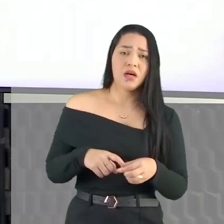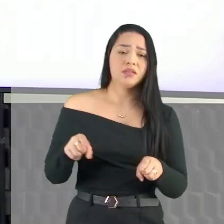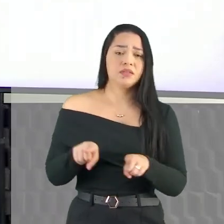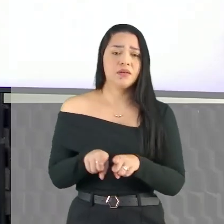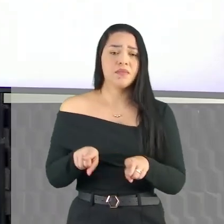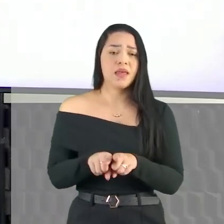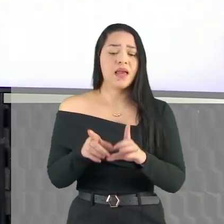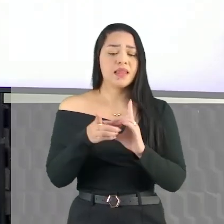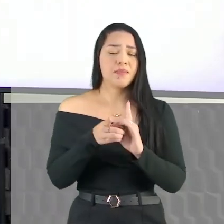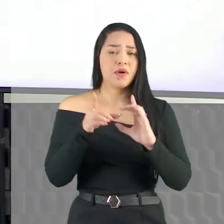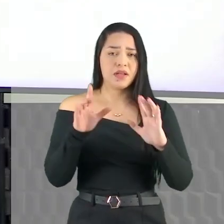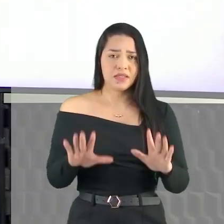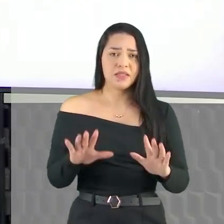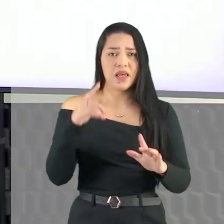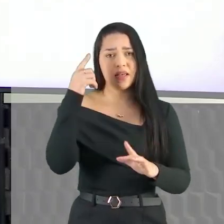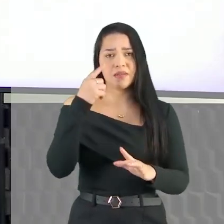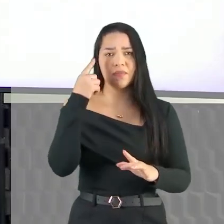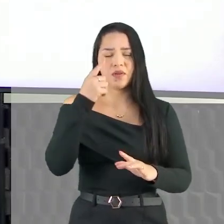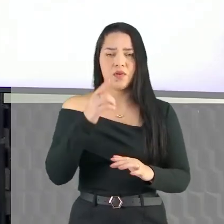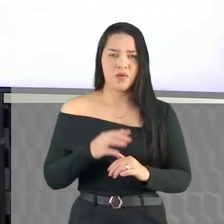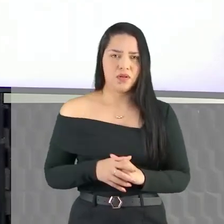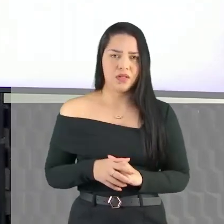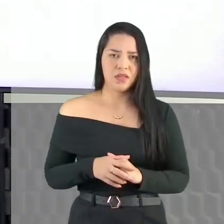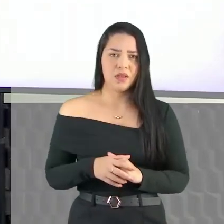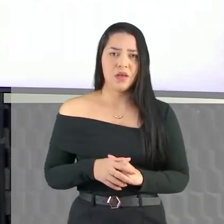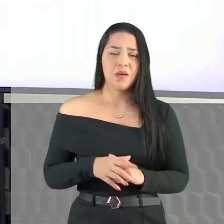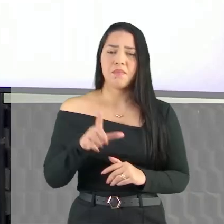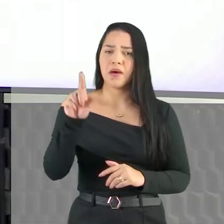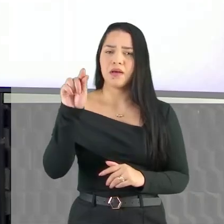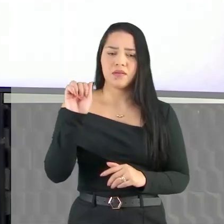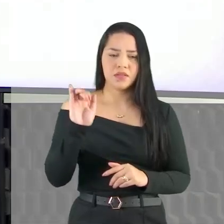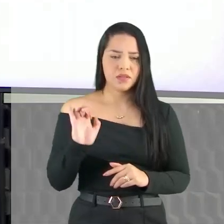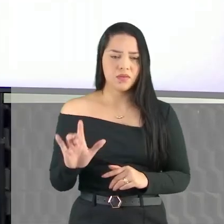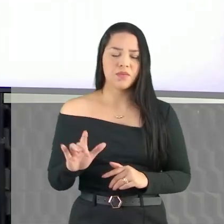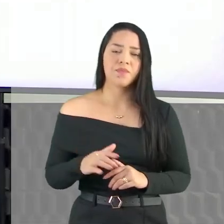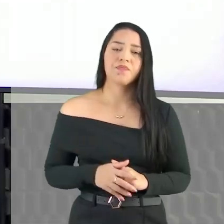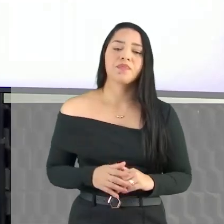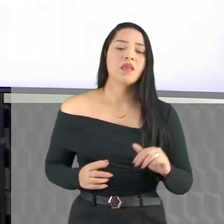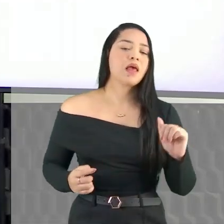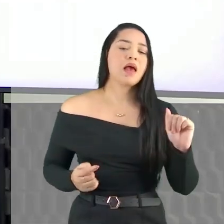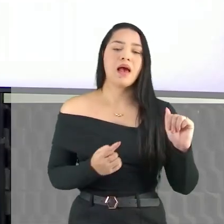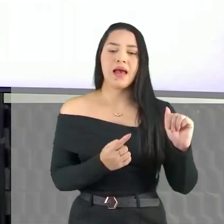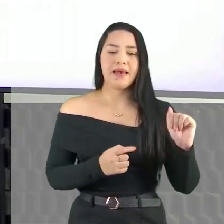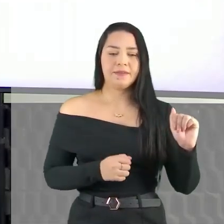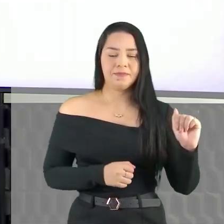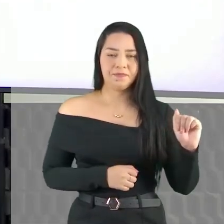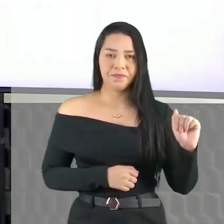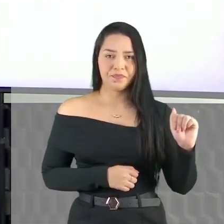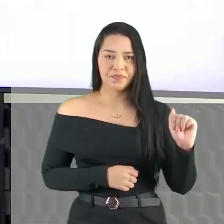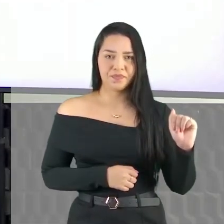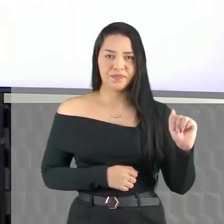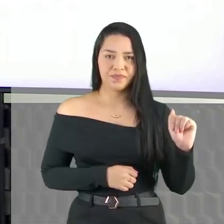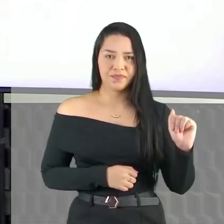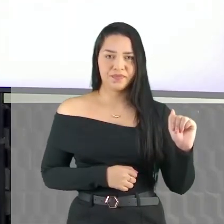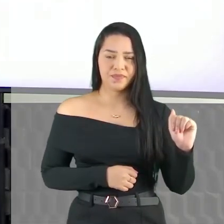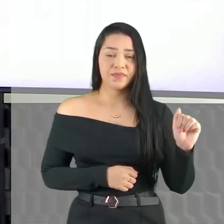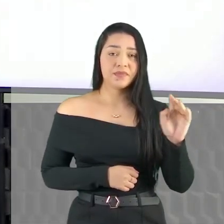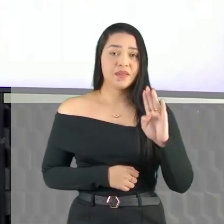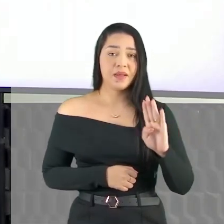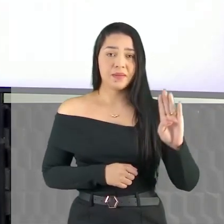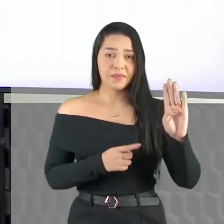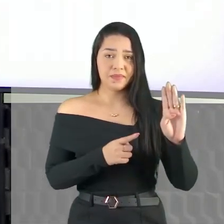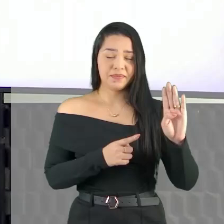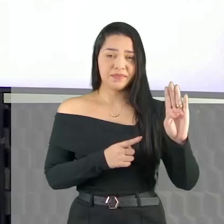a democracia espanhola. Então vamos lá para as alternativas. A letra A, crítica ao stalinismo.